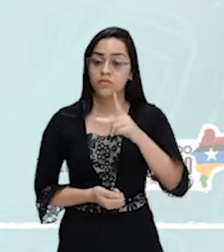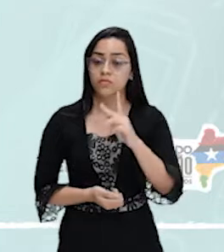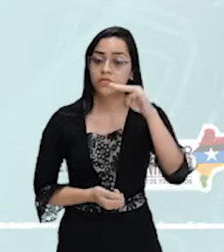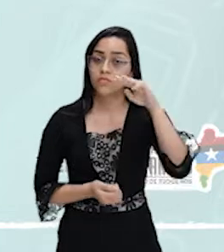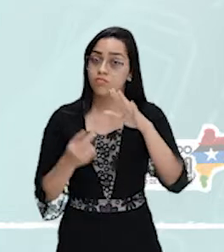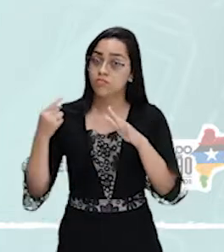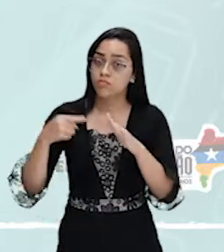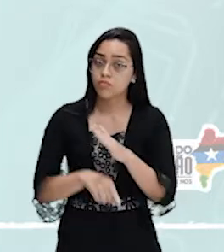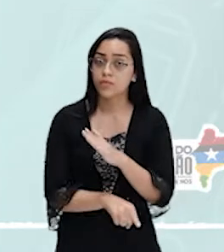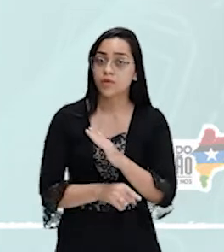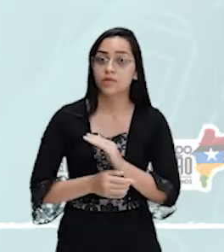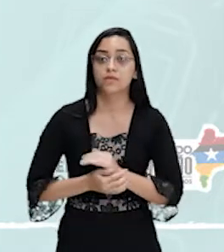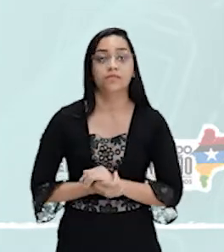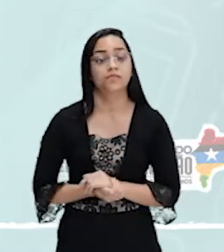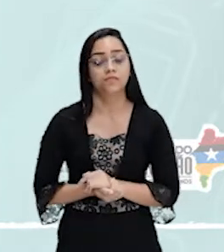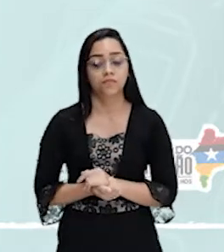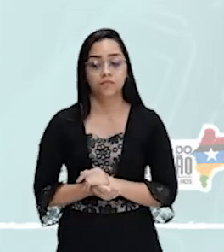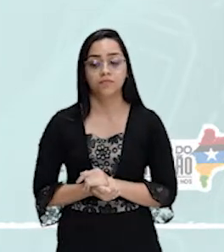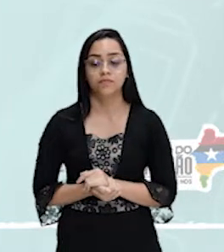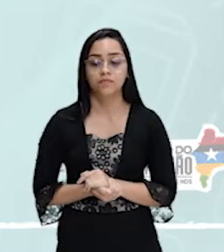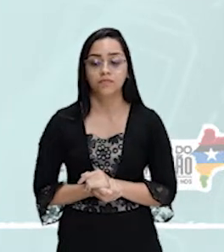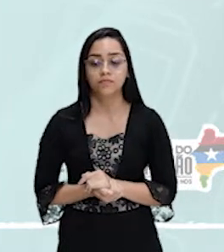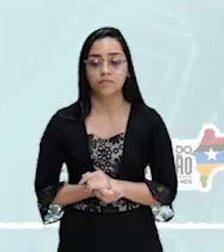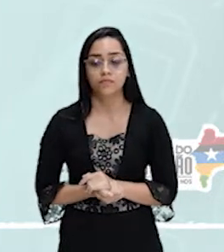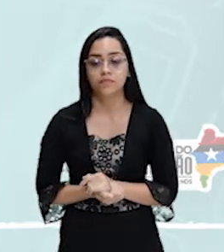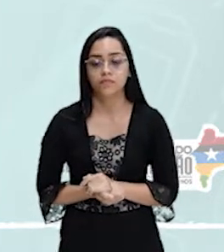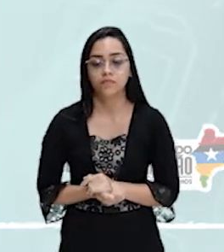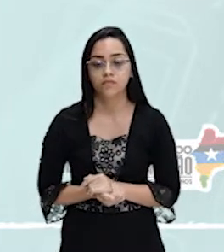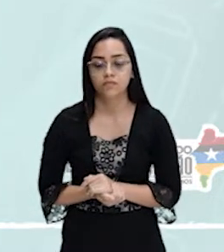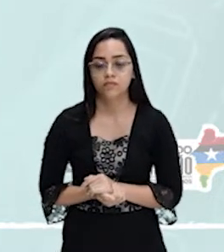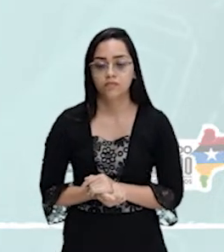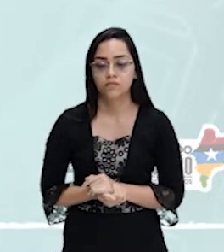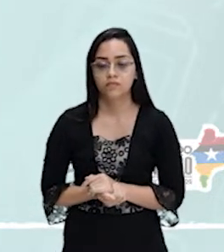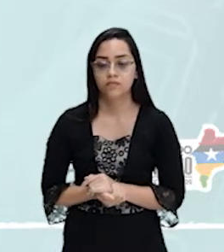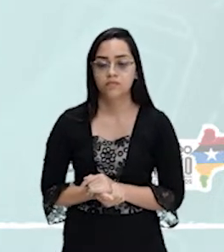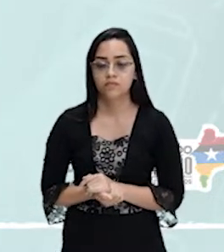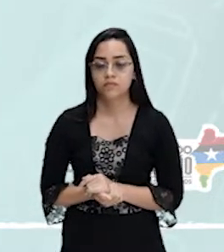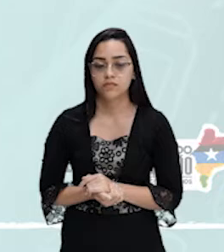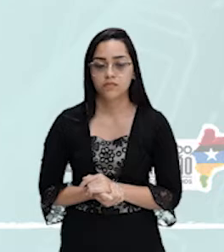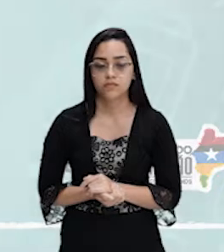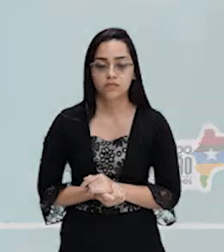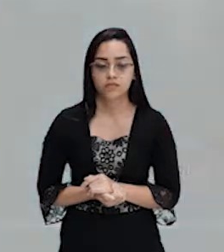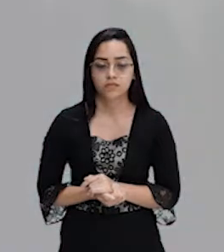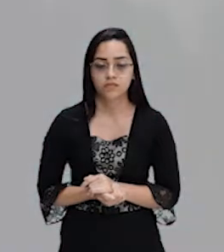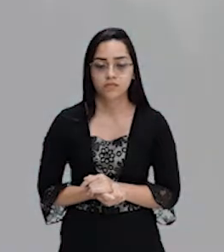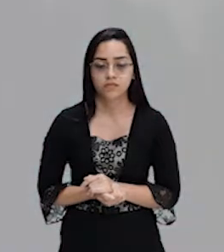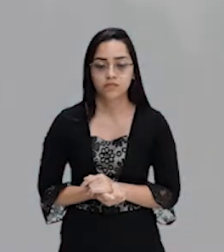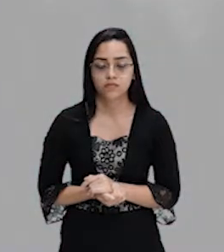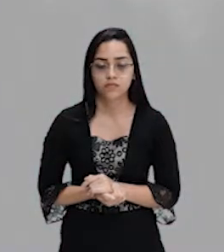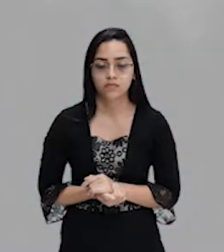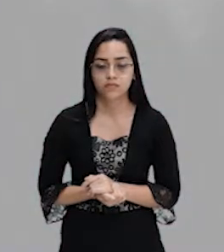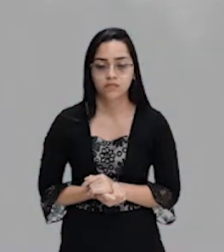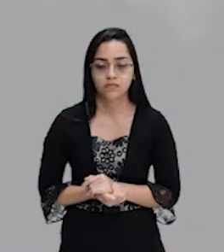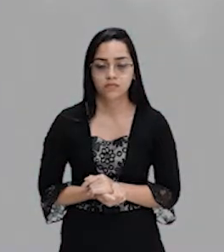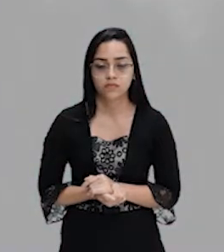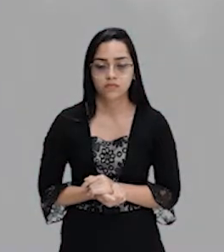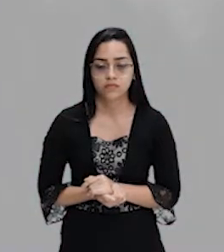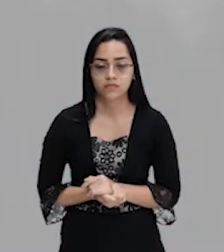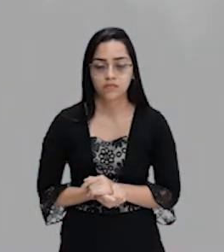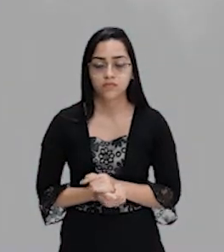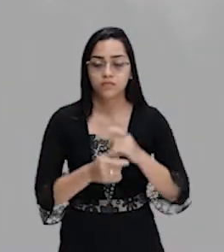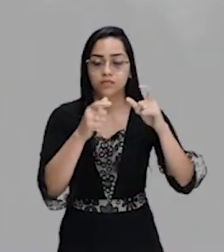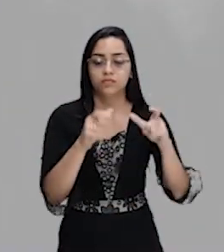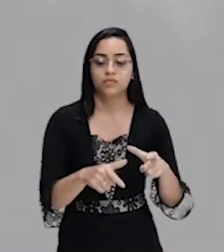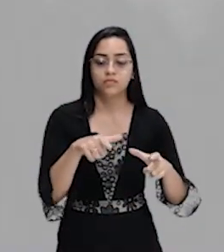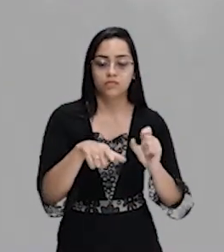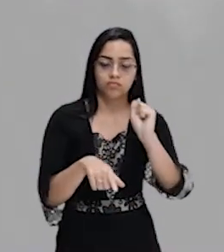profundidade. É uma das maiores crateras de impacto conhecidas no Sistema Solar. Ok? Então, ele está localizado